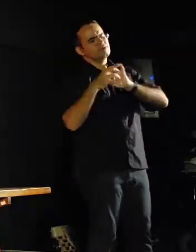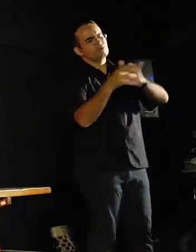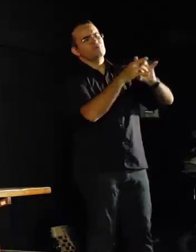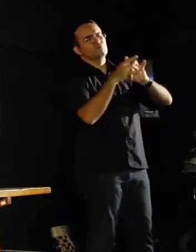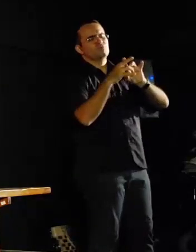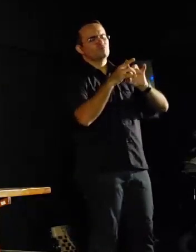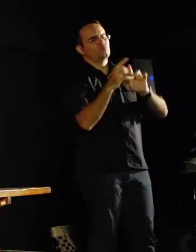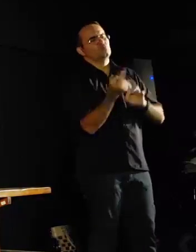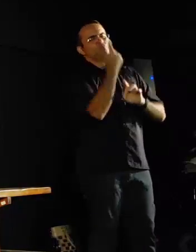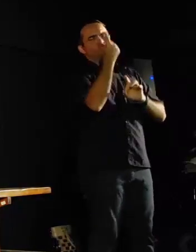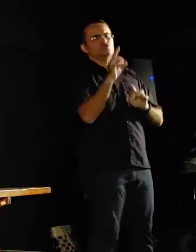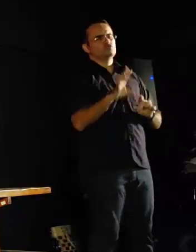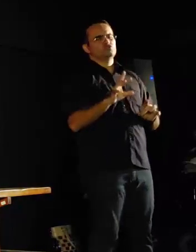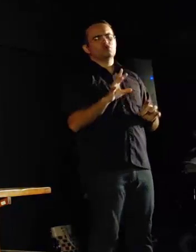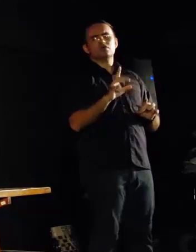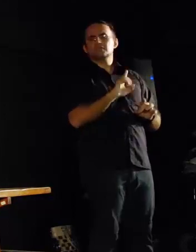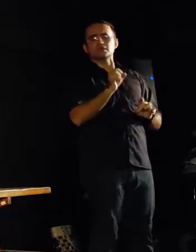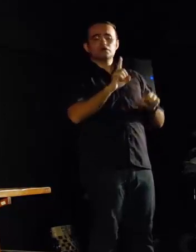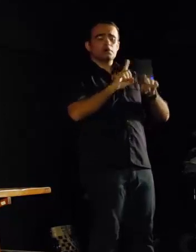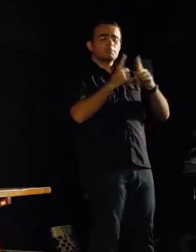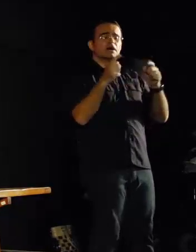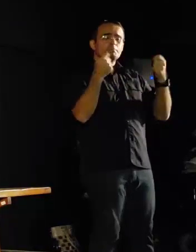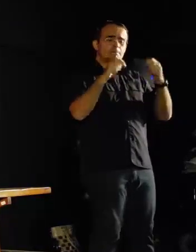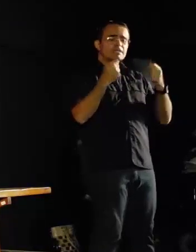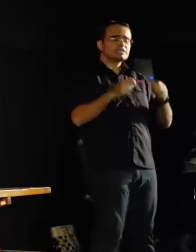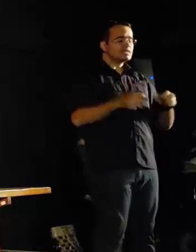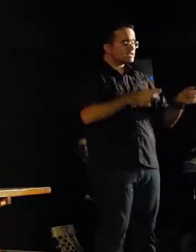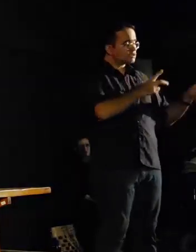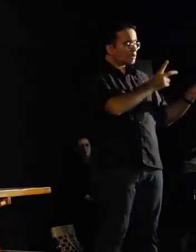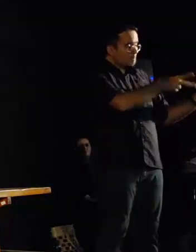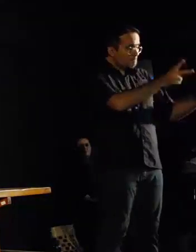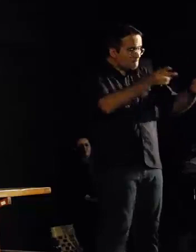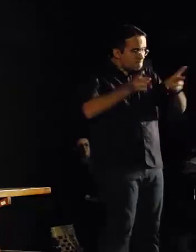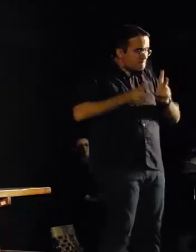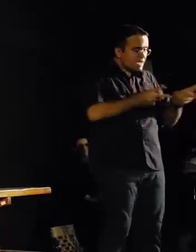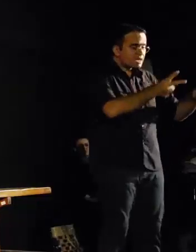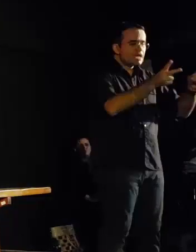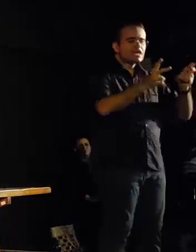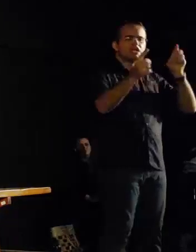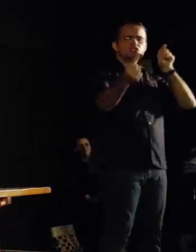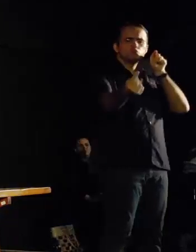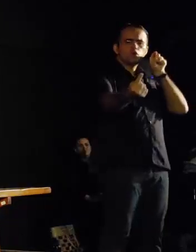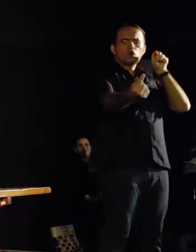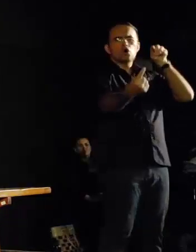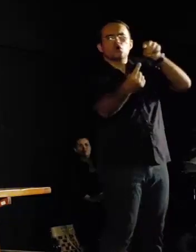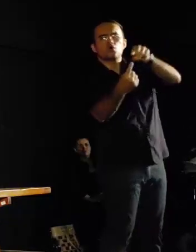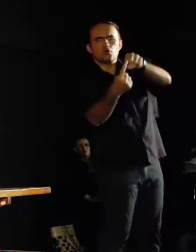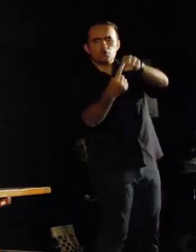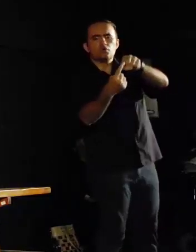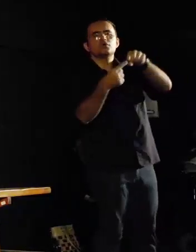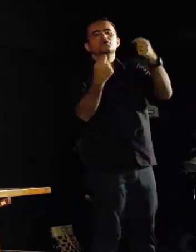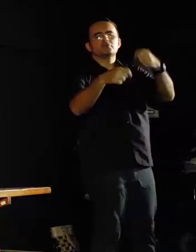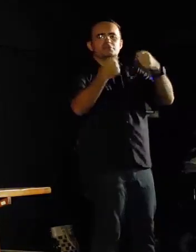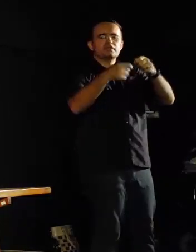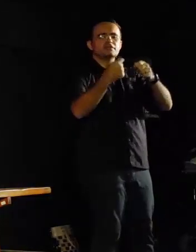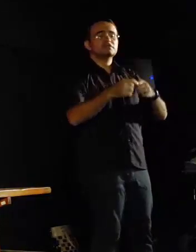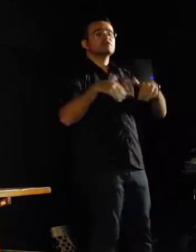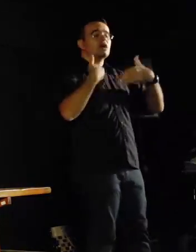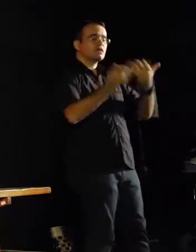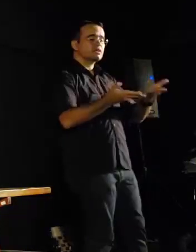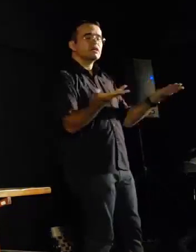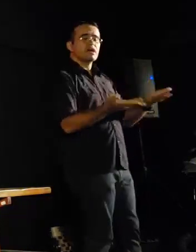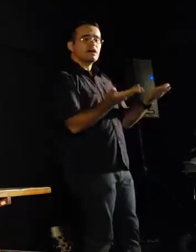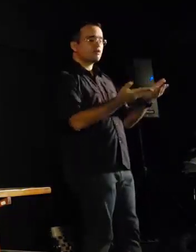necessário que elas tenham pelo menos um horizonte positivo claro. Só que o que une até agora são